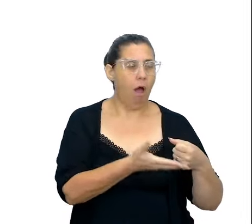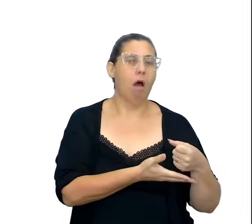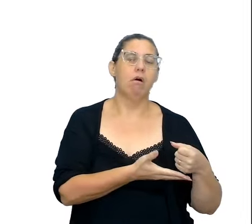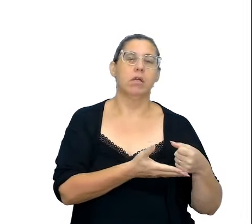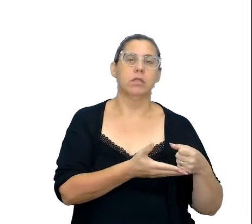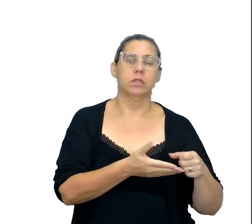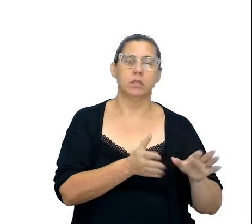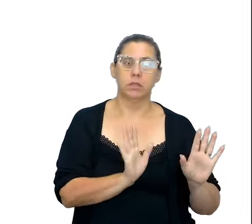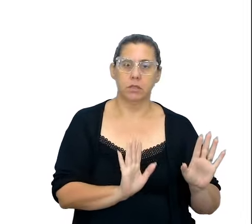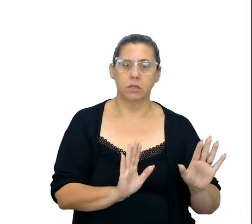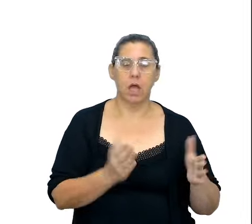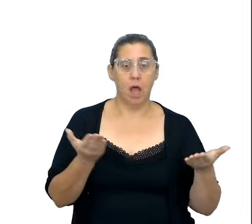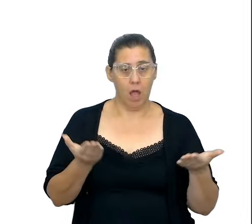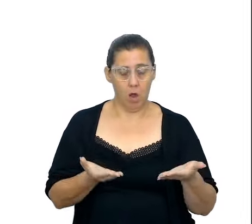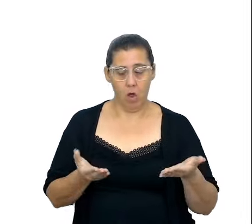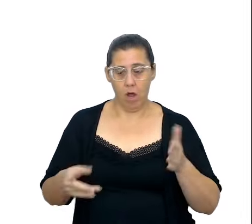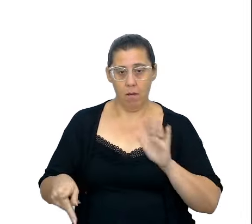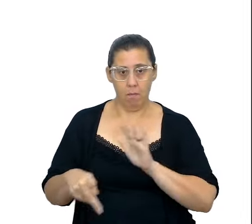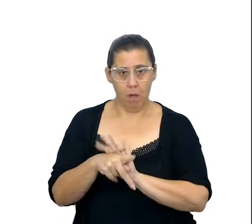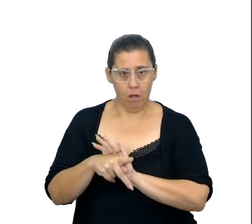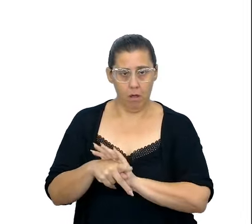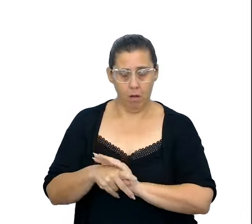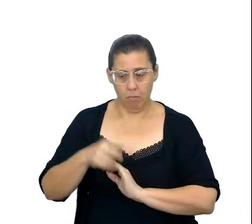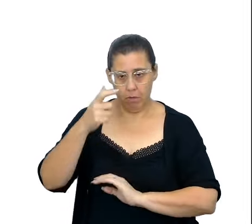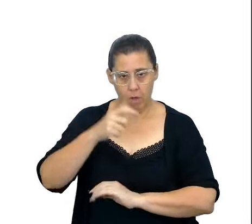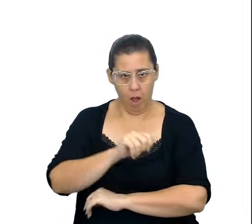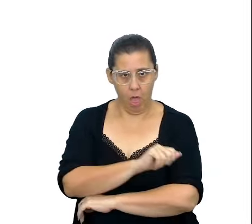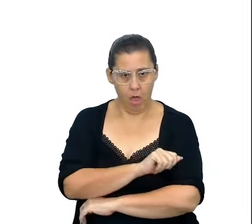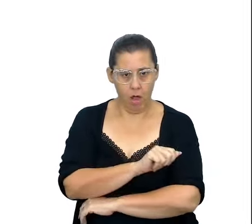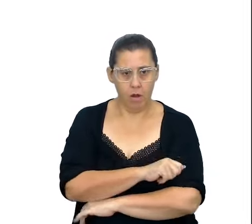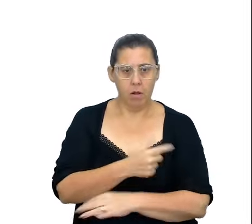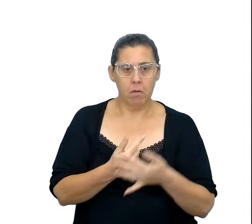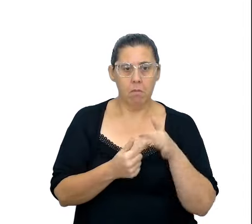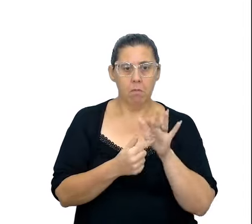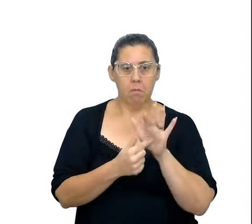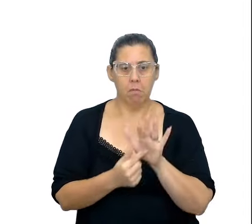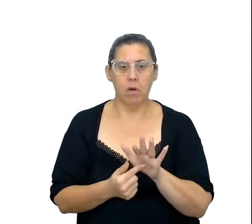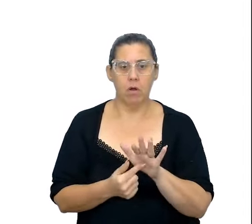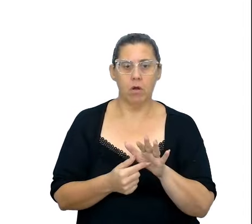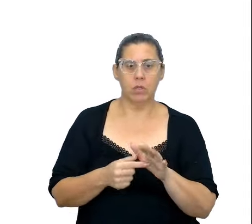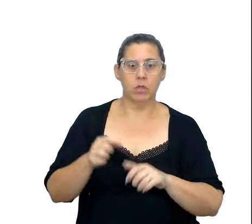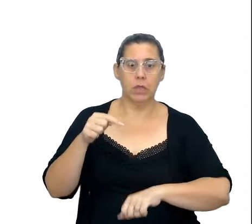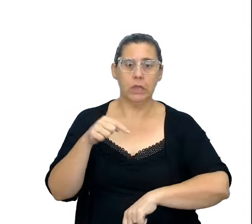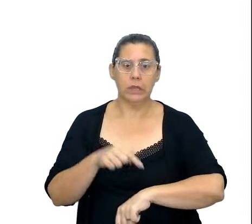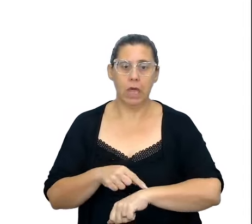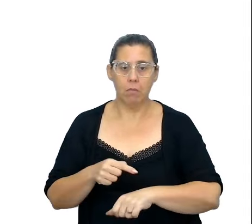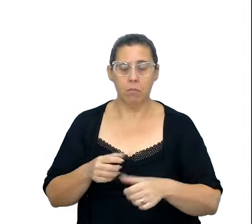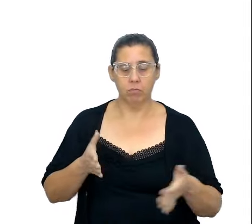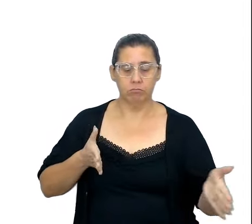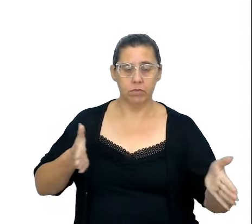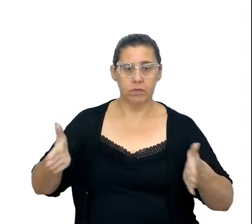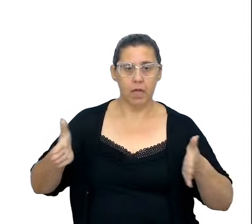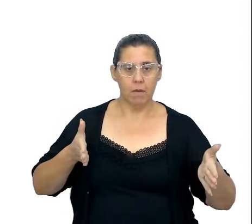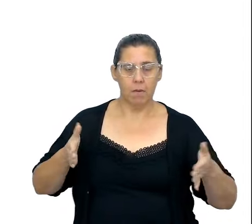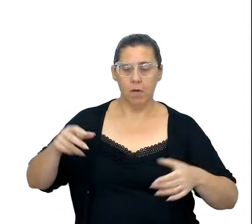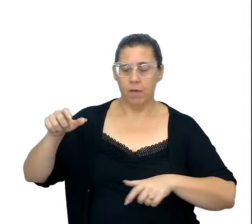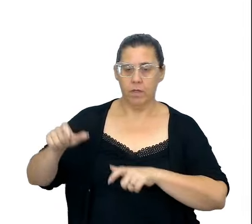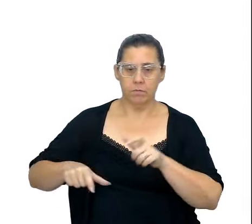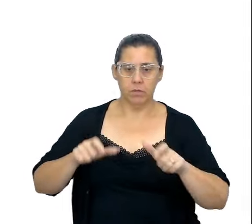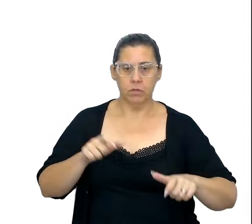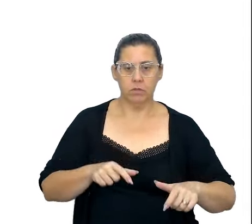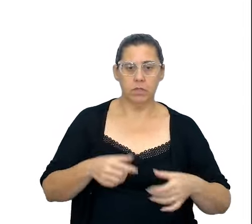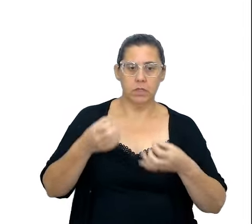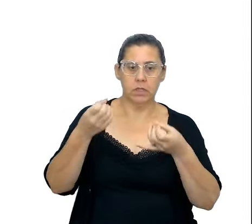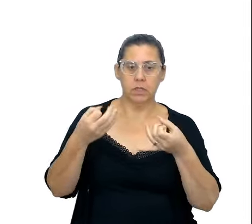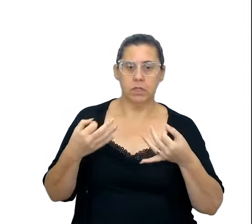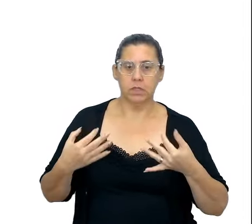para fazer a sua adaptação. Aí apresente o tempo e as personagens em um cenário calmo e tranquilo. Escreva alguma